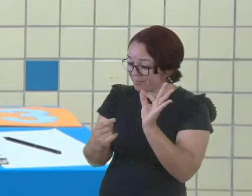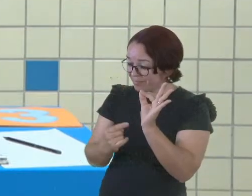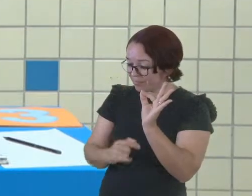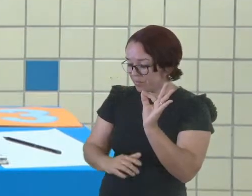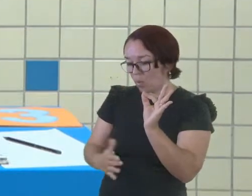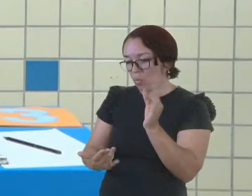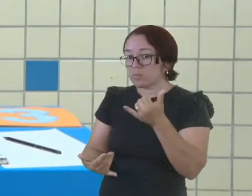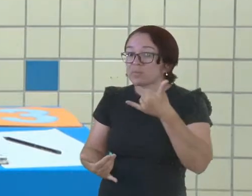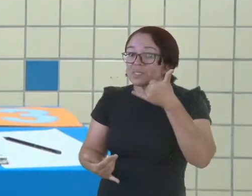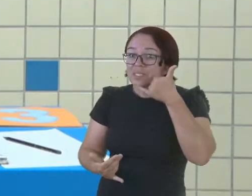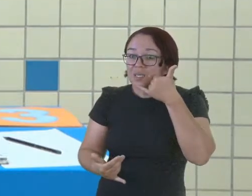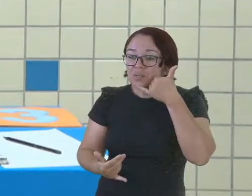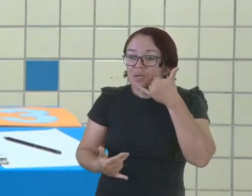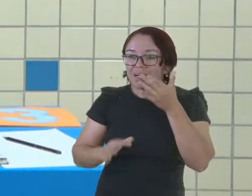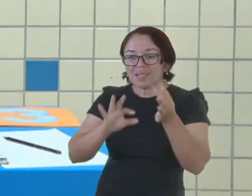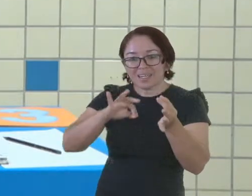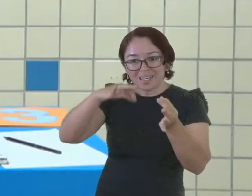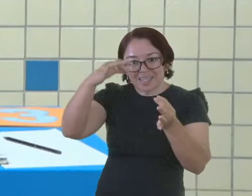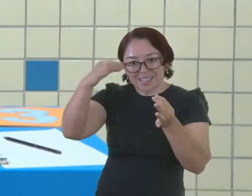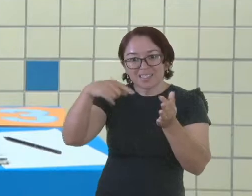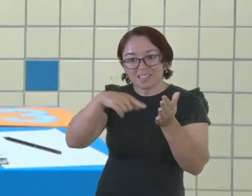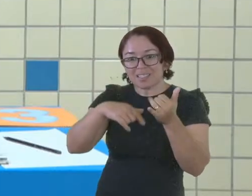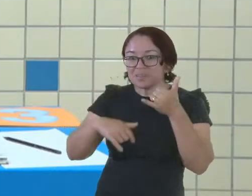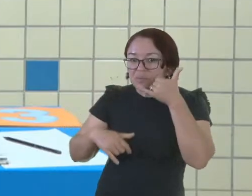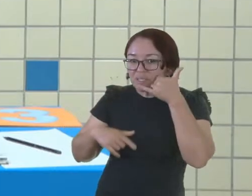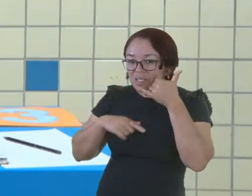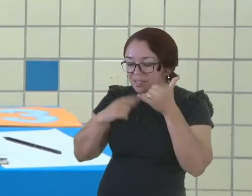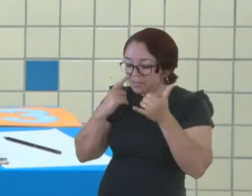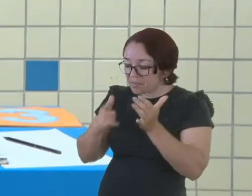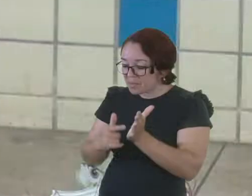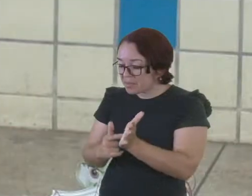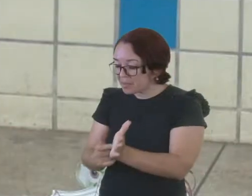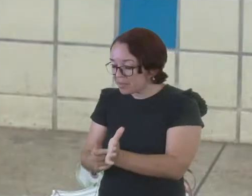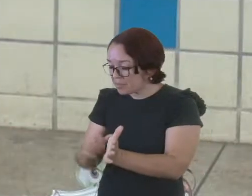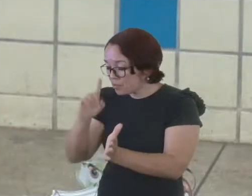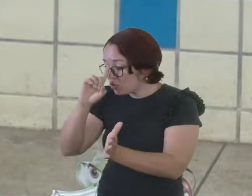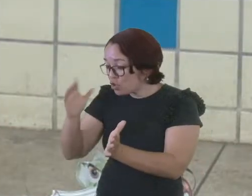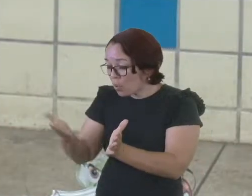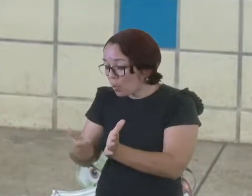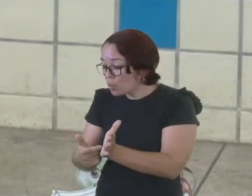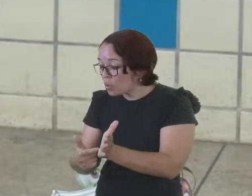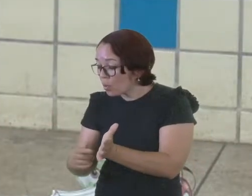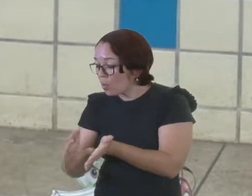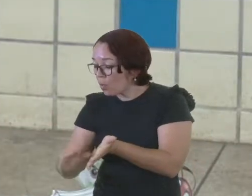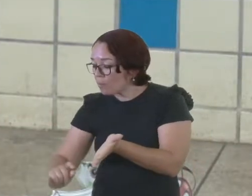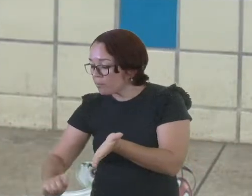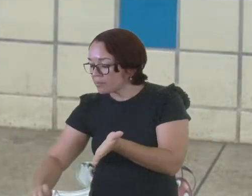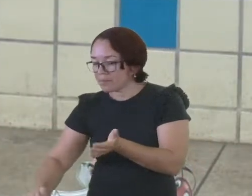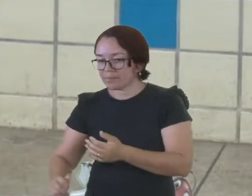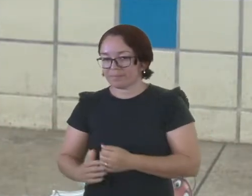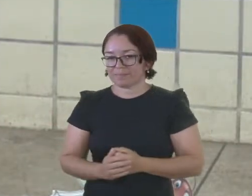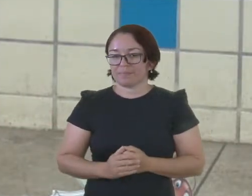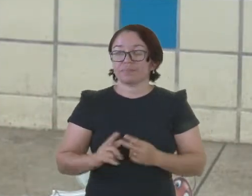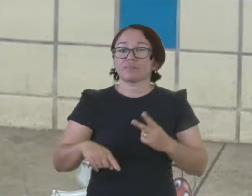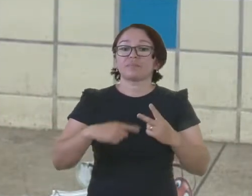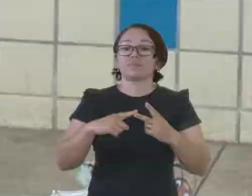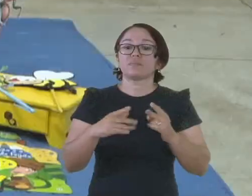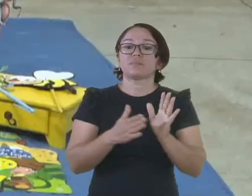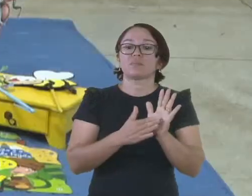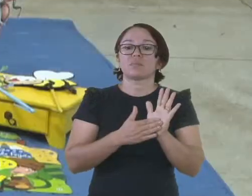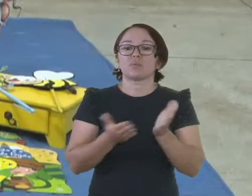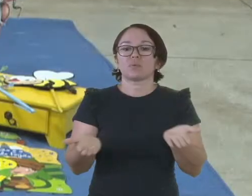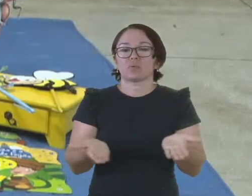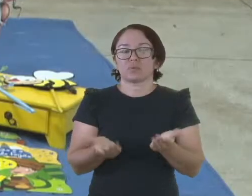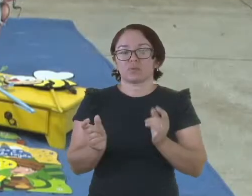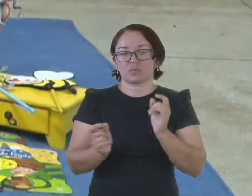a criança já vai aprendendo a função social do calendário. Agora vamos lá para a nossa segunda proposta de hoje.